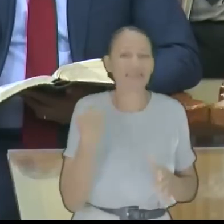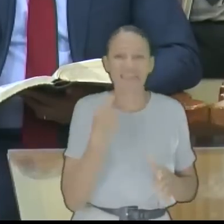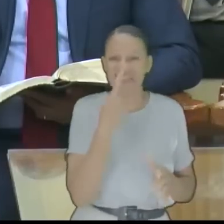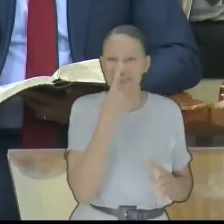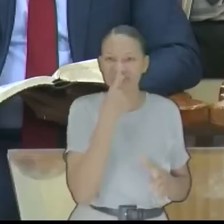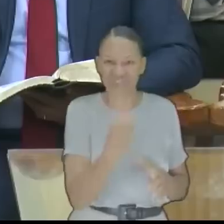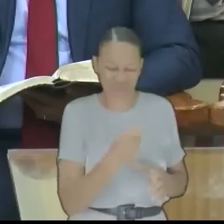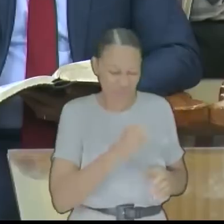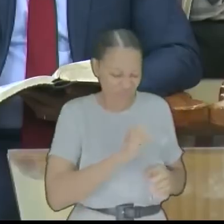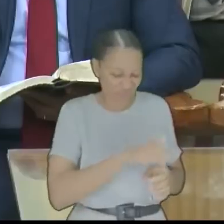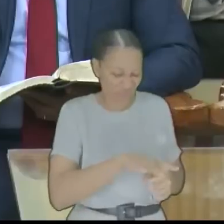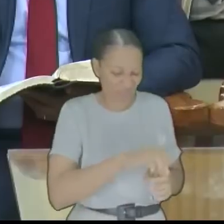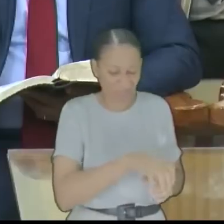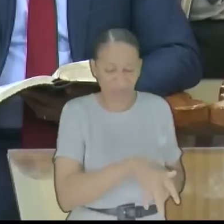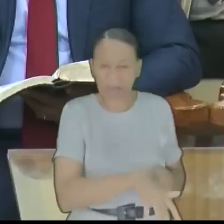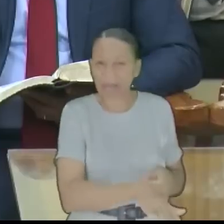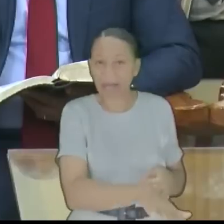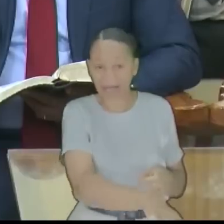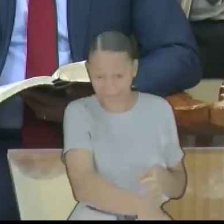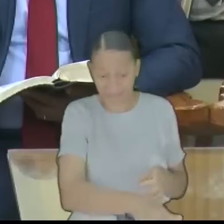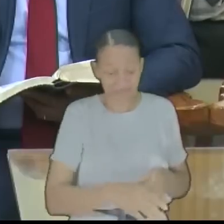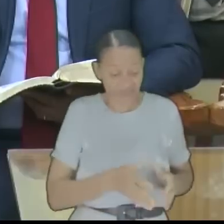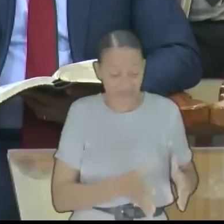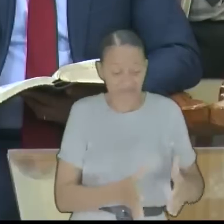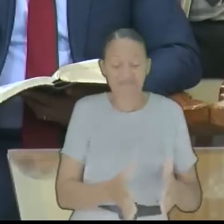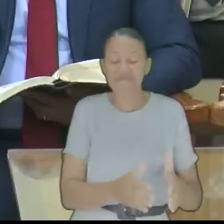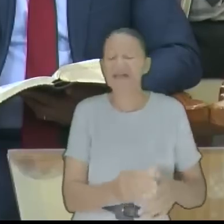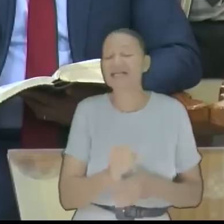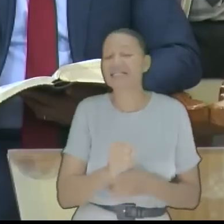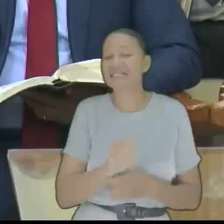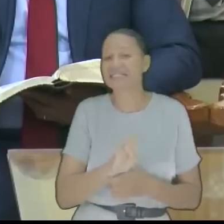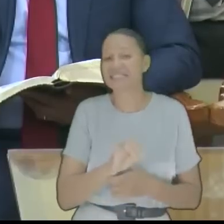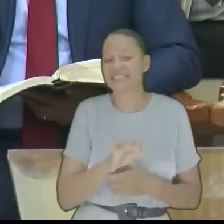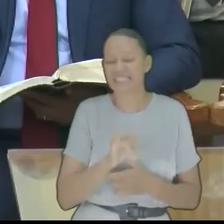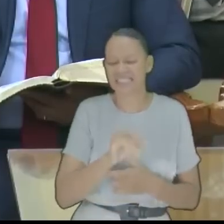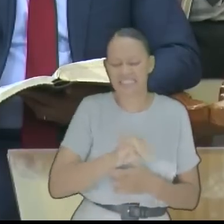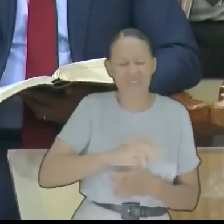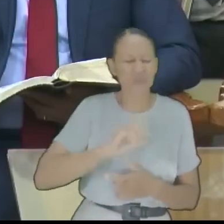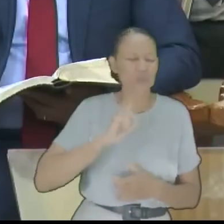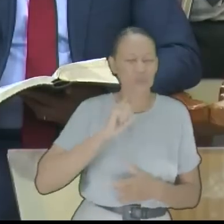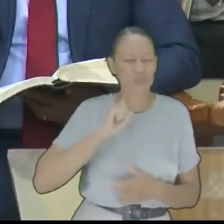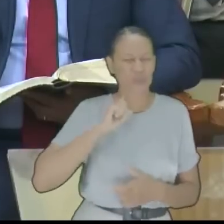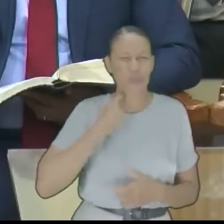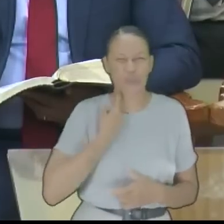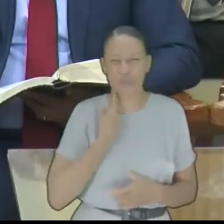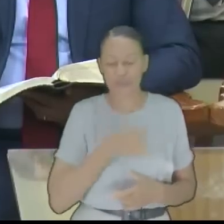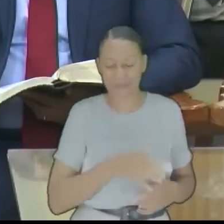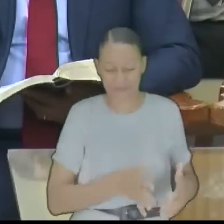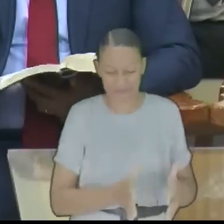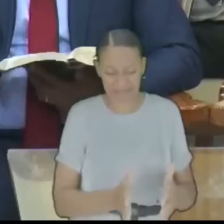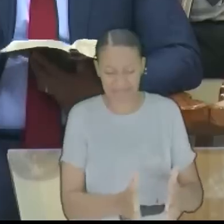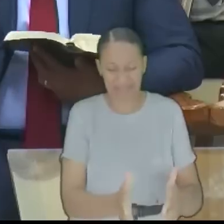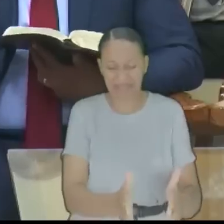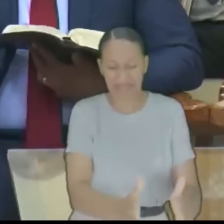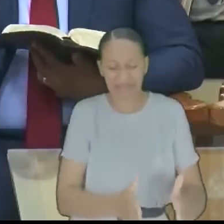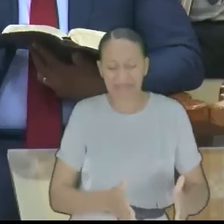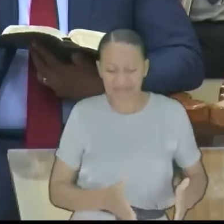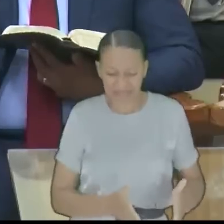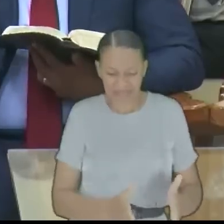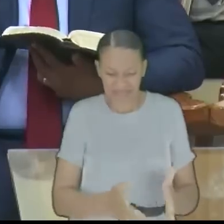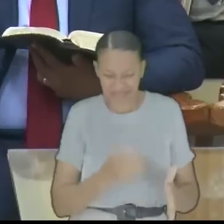de Jerusalém. Então no vale de Sitim só tinha sujeira, no vale de Sitim só